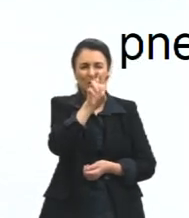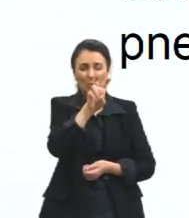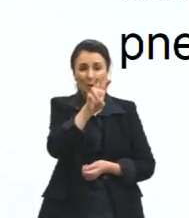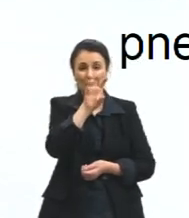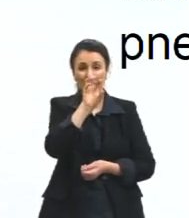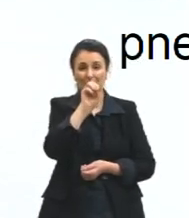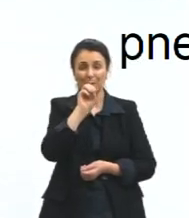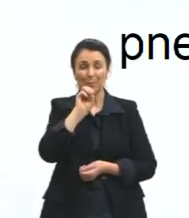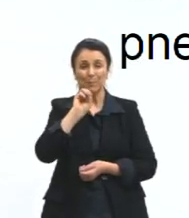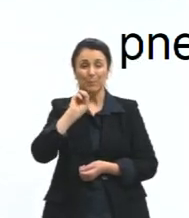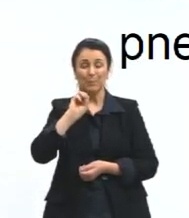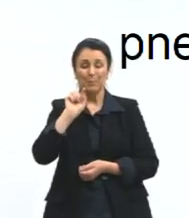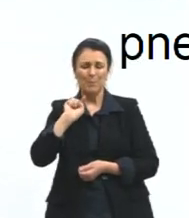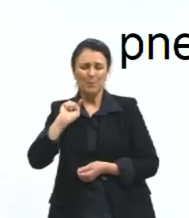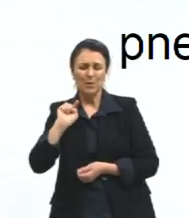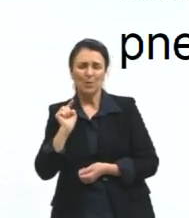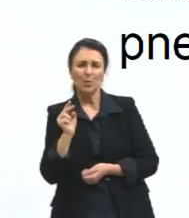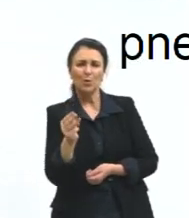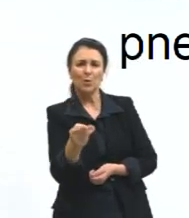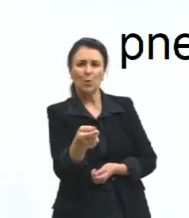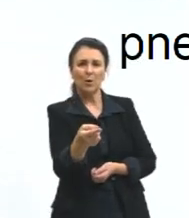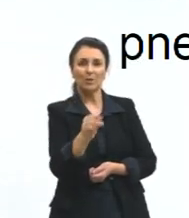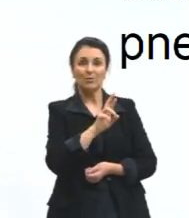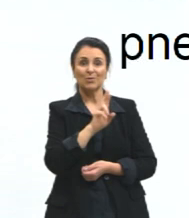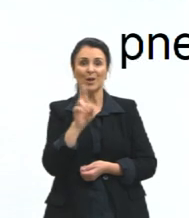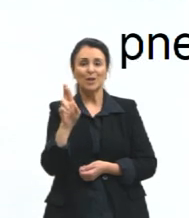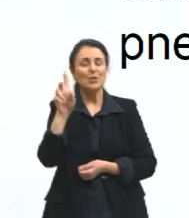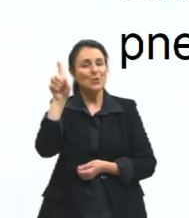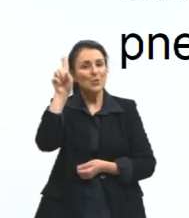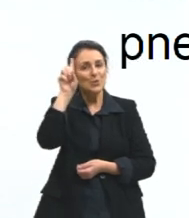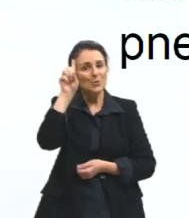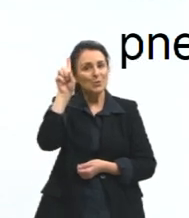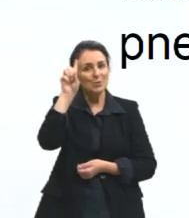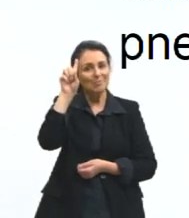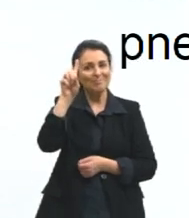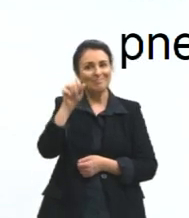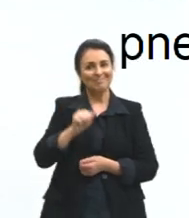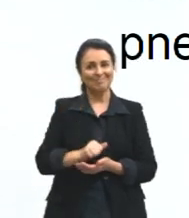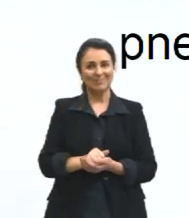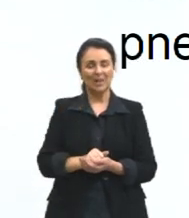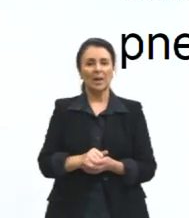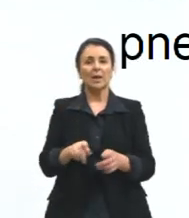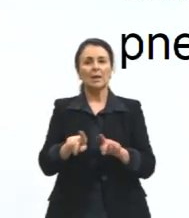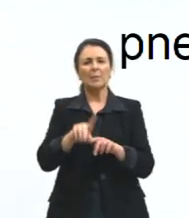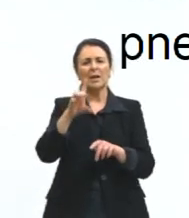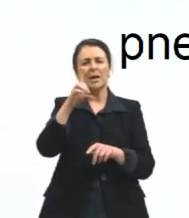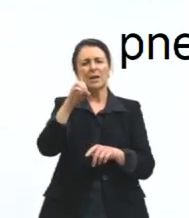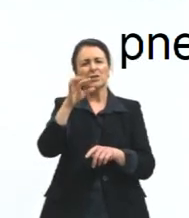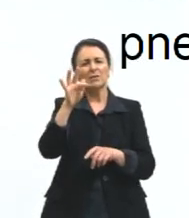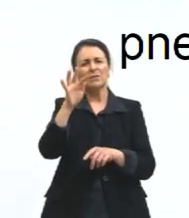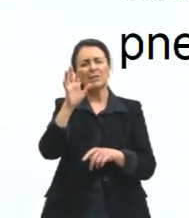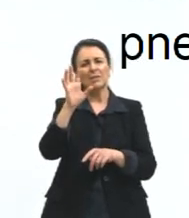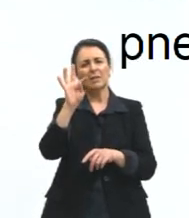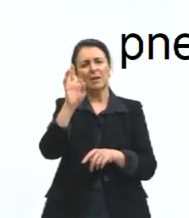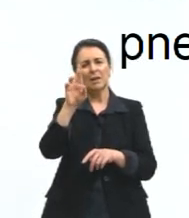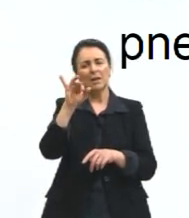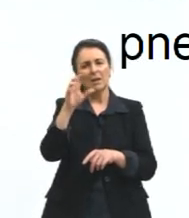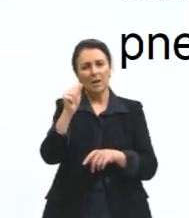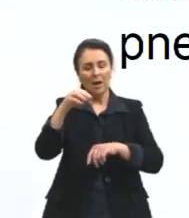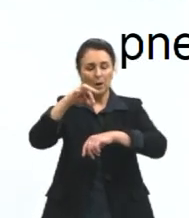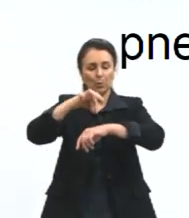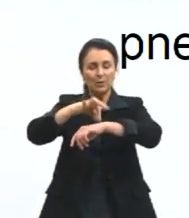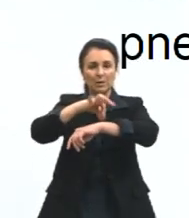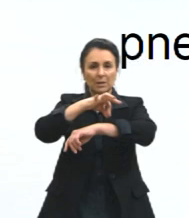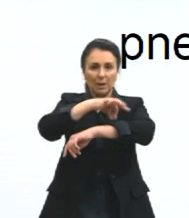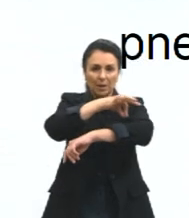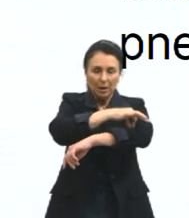por dia. Né? Esses cálculos, eles estão envolvendo, então, as doenças como difteria, sarampo, coqueluche,